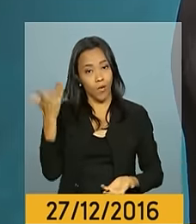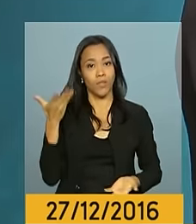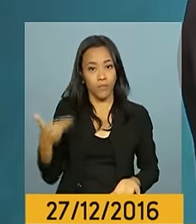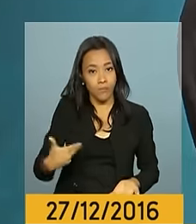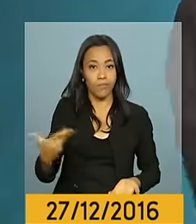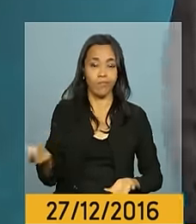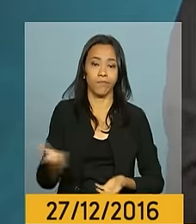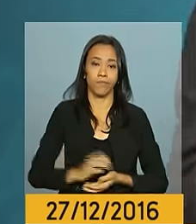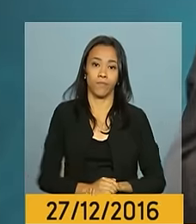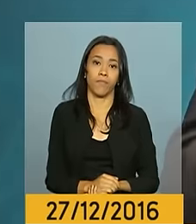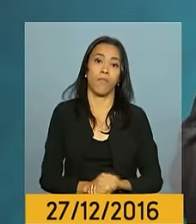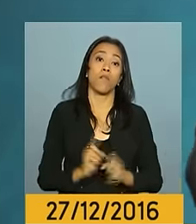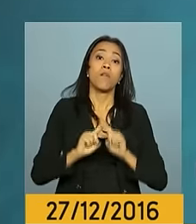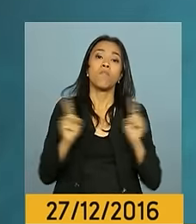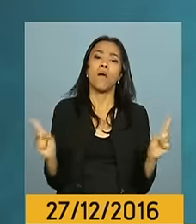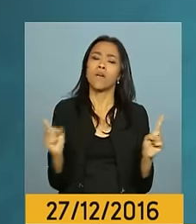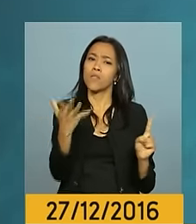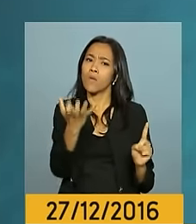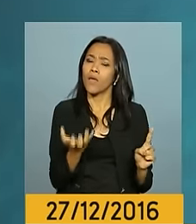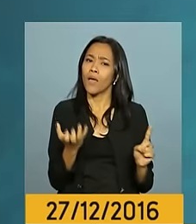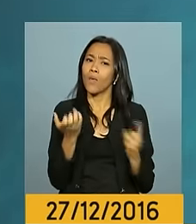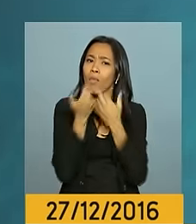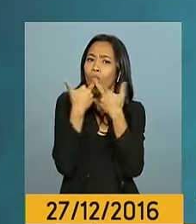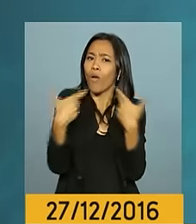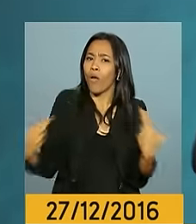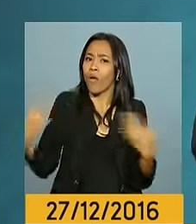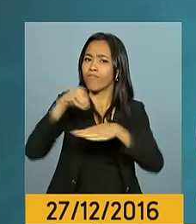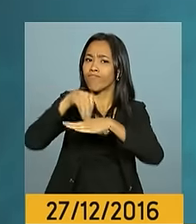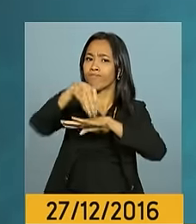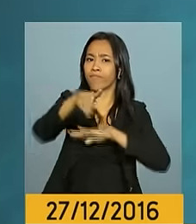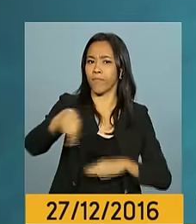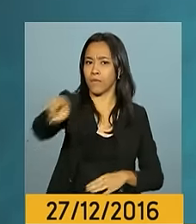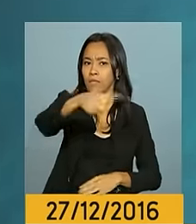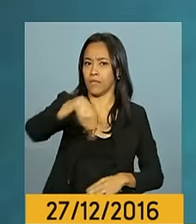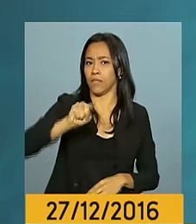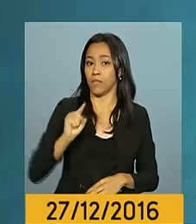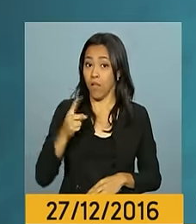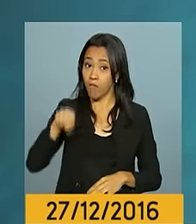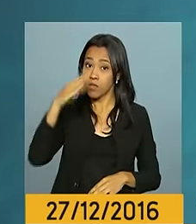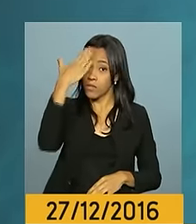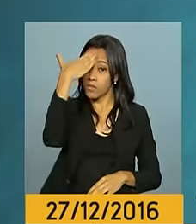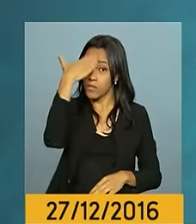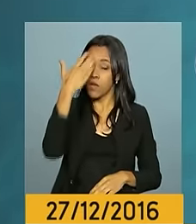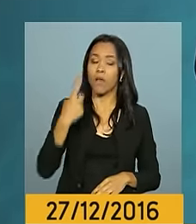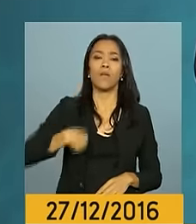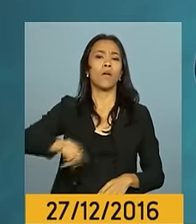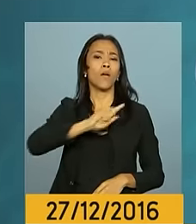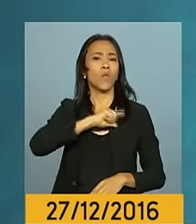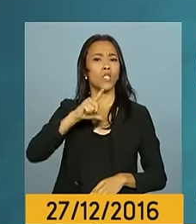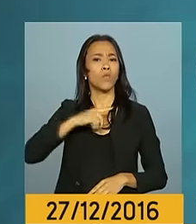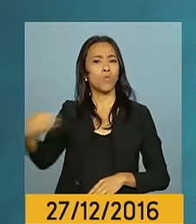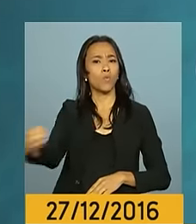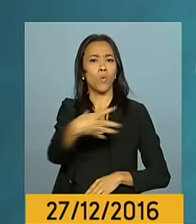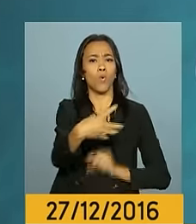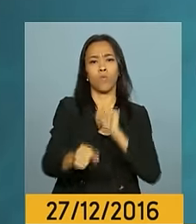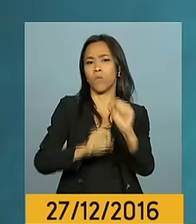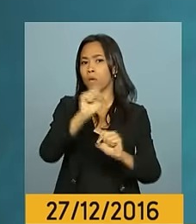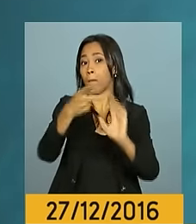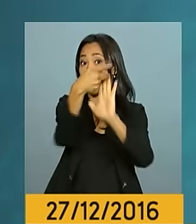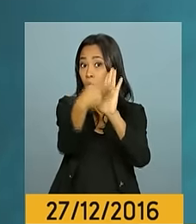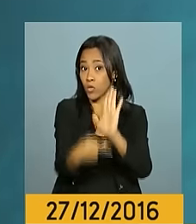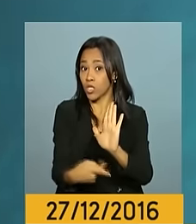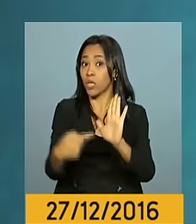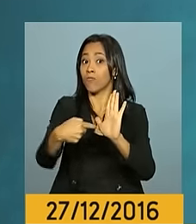fizemos mas eu quero dar mais uma boa notícia vocês sabem que nós temos um novo o projeto